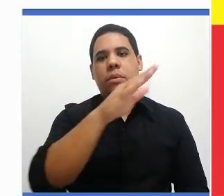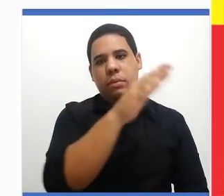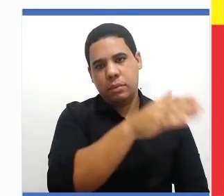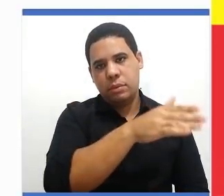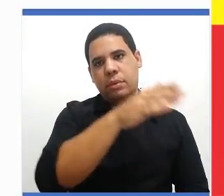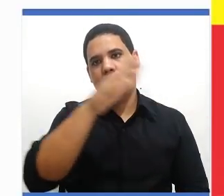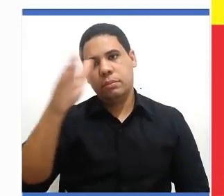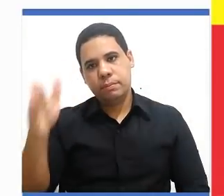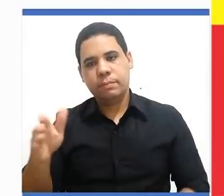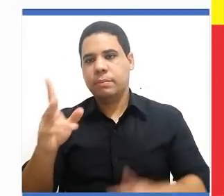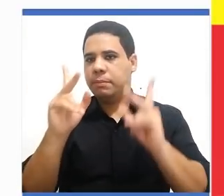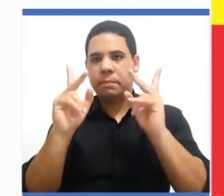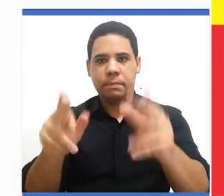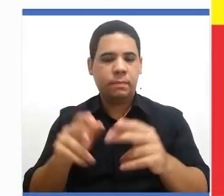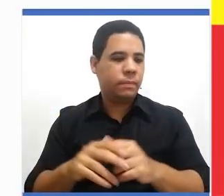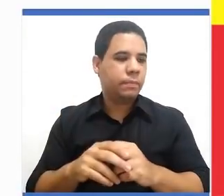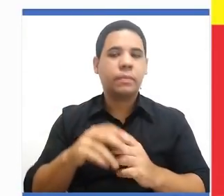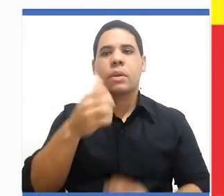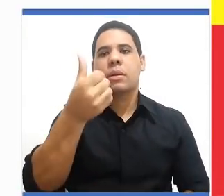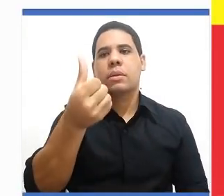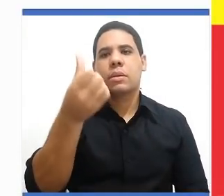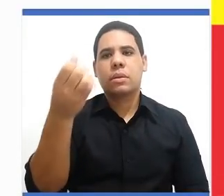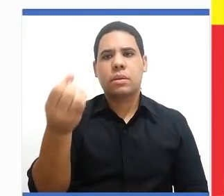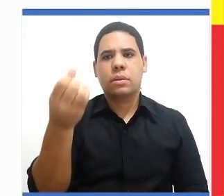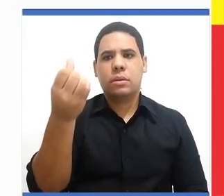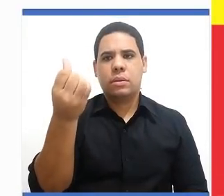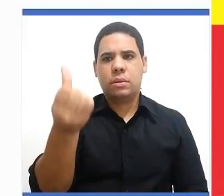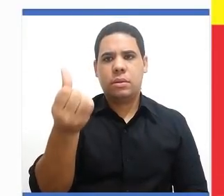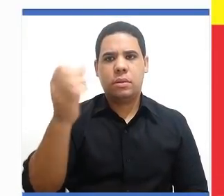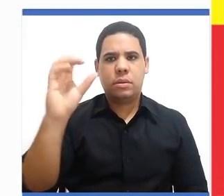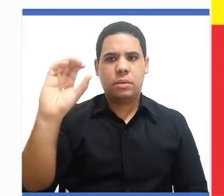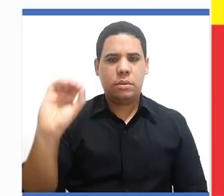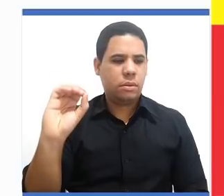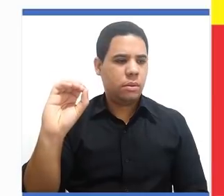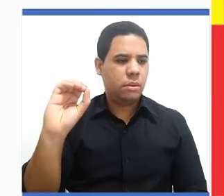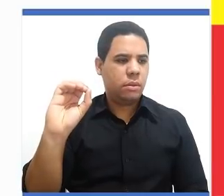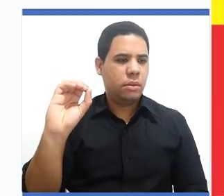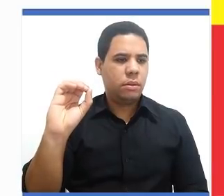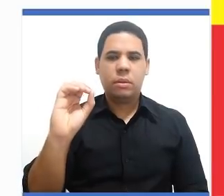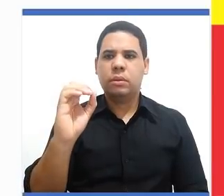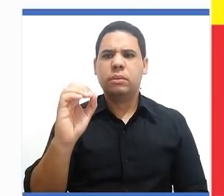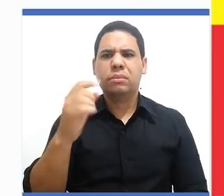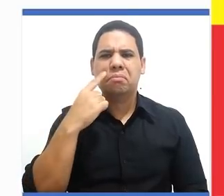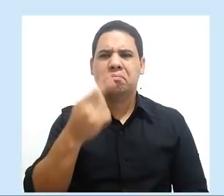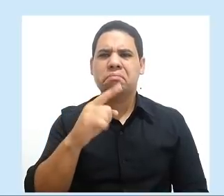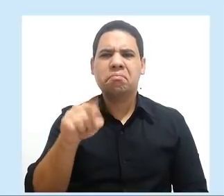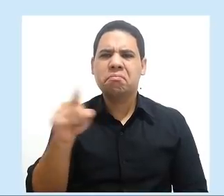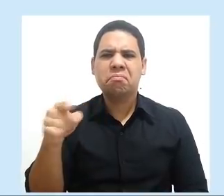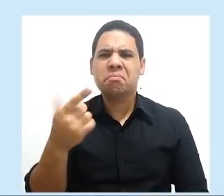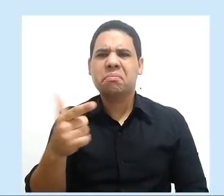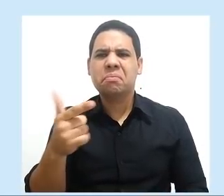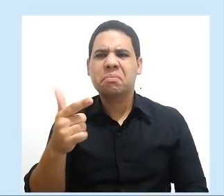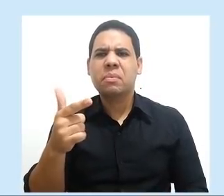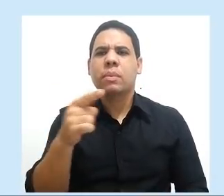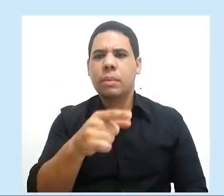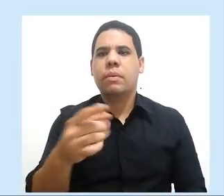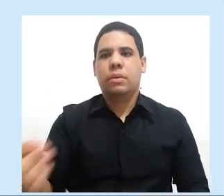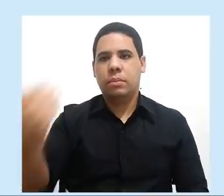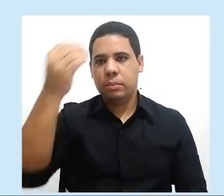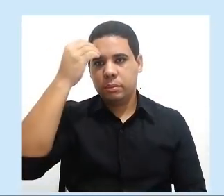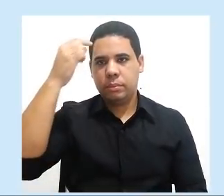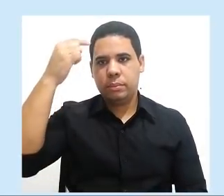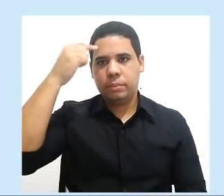para a esquerda. Então, veja, do 160, você vai dizer que não aparece a vírgula, mas coloque